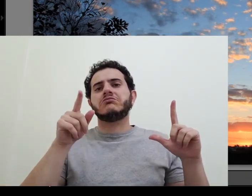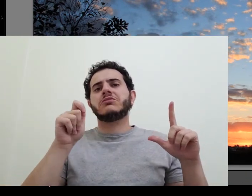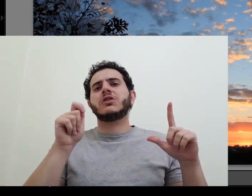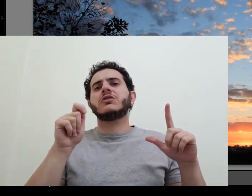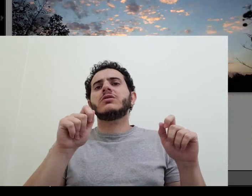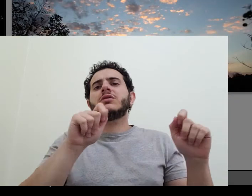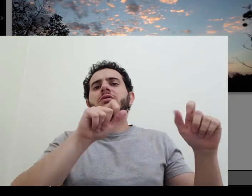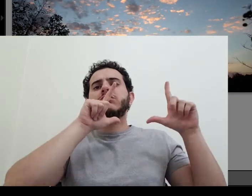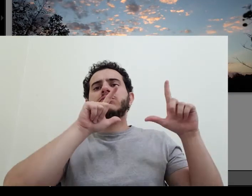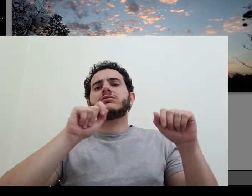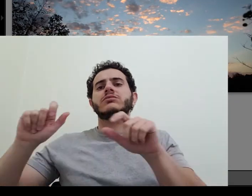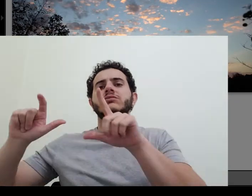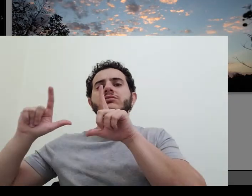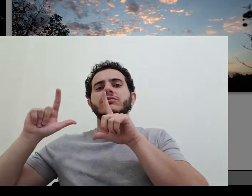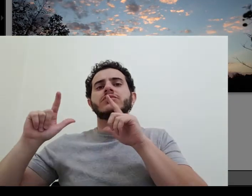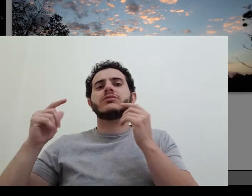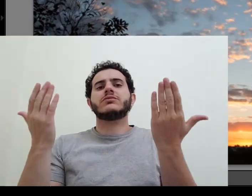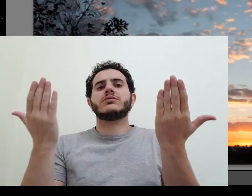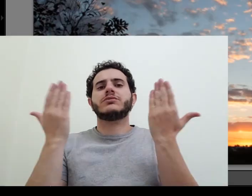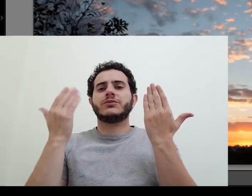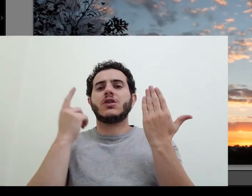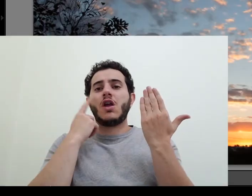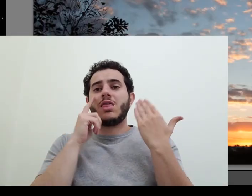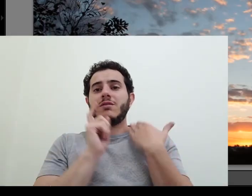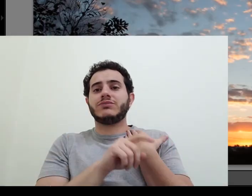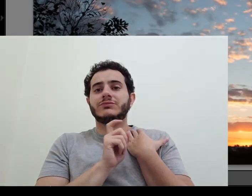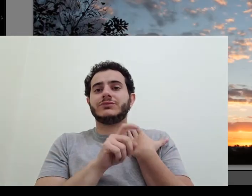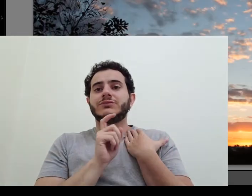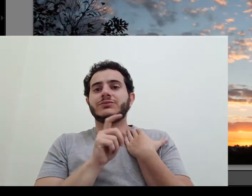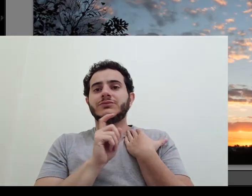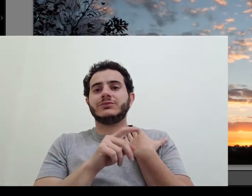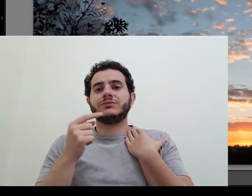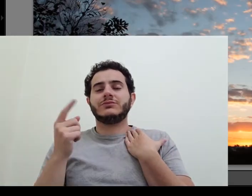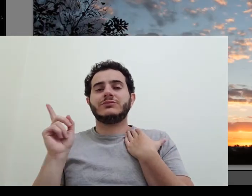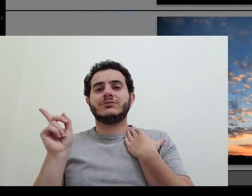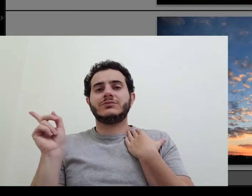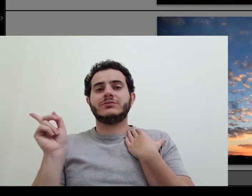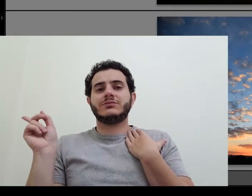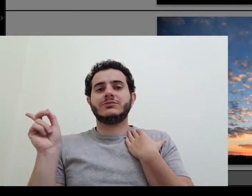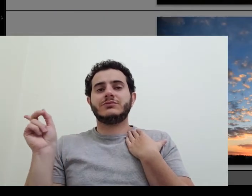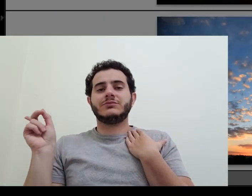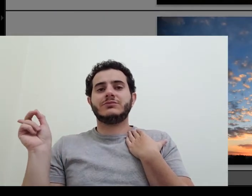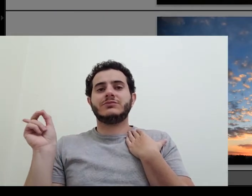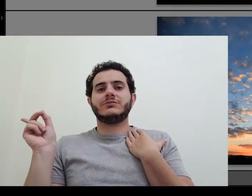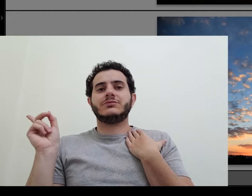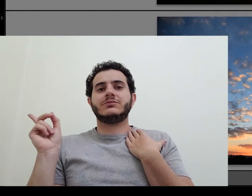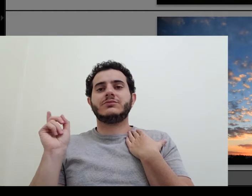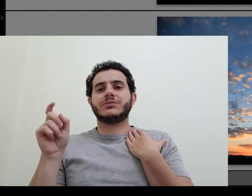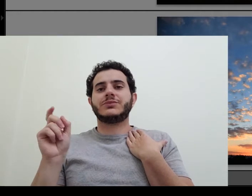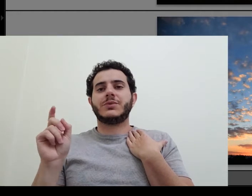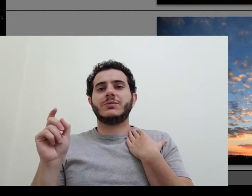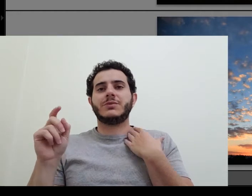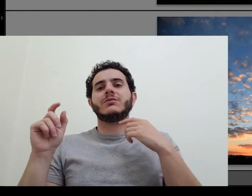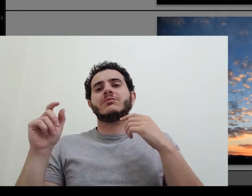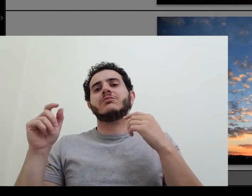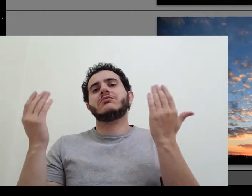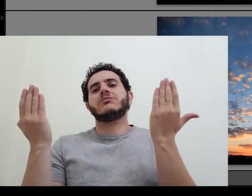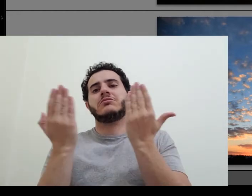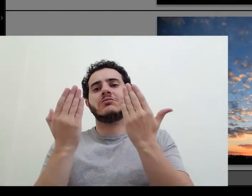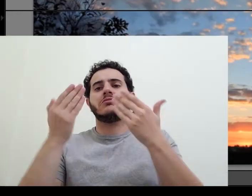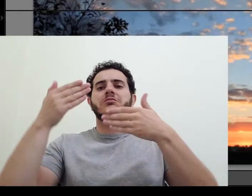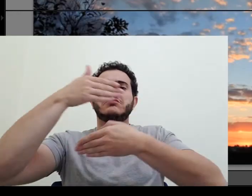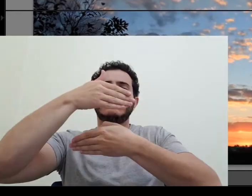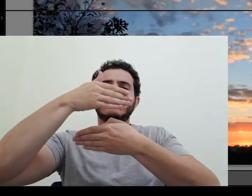o antes e depois visualização lado a lado, se eu clicar ele vai rodando meio a meio horizontal, em cima